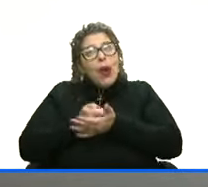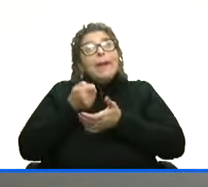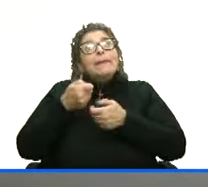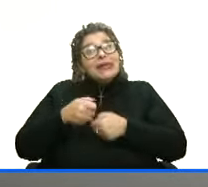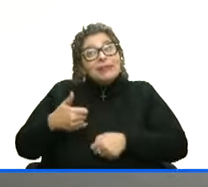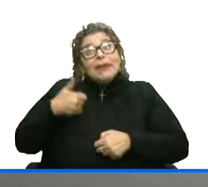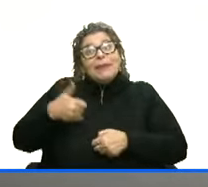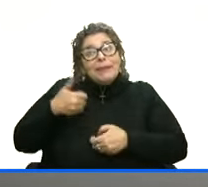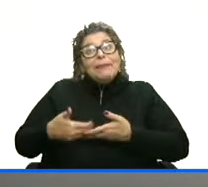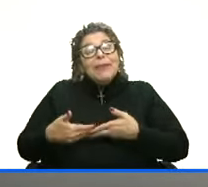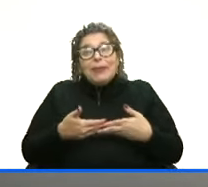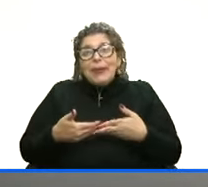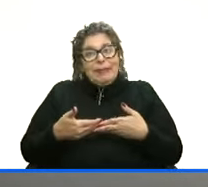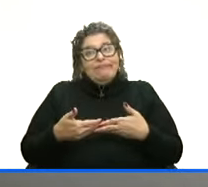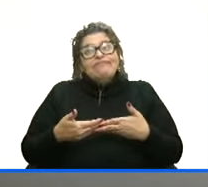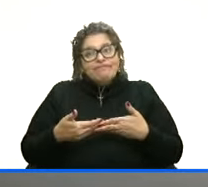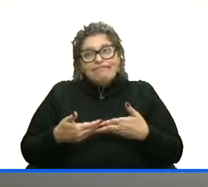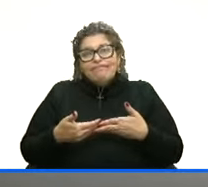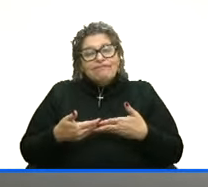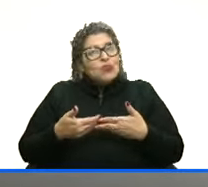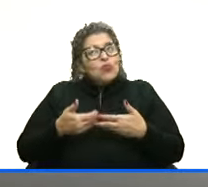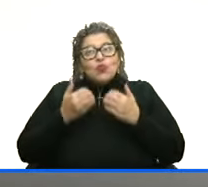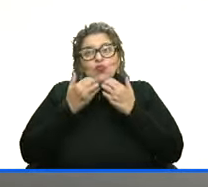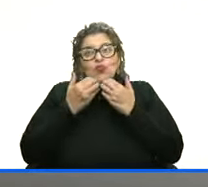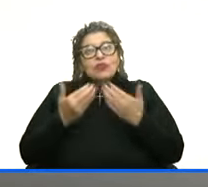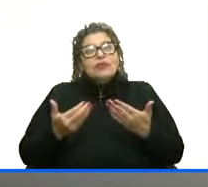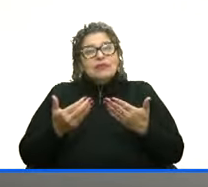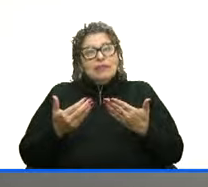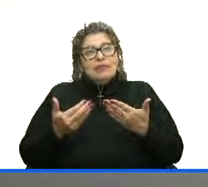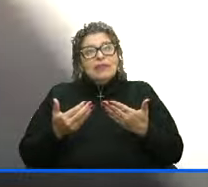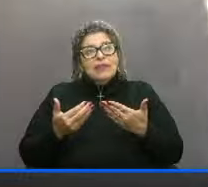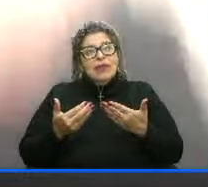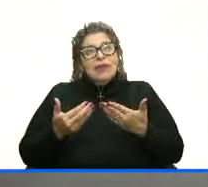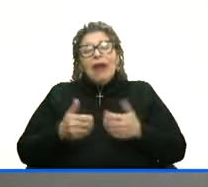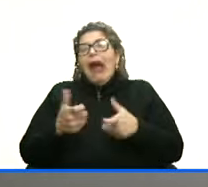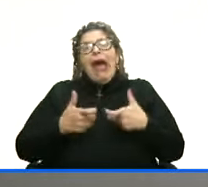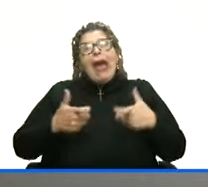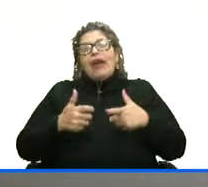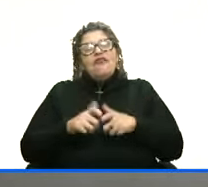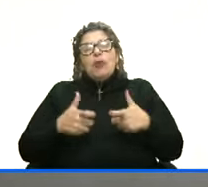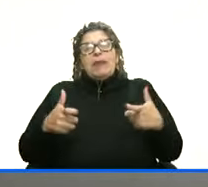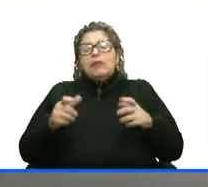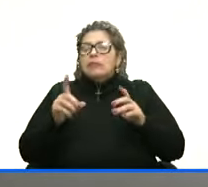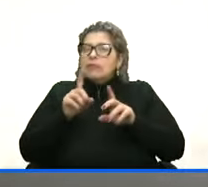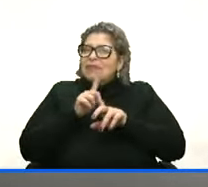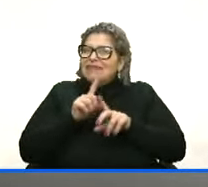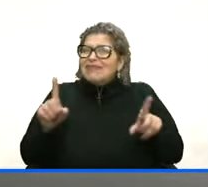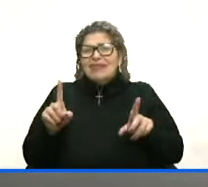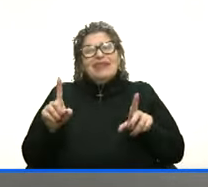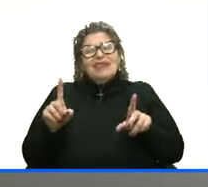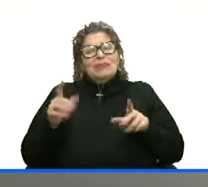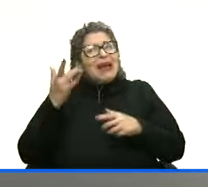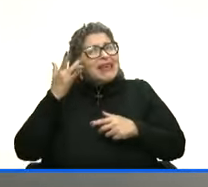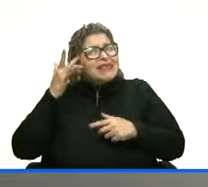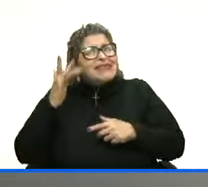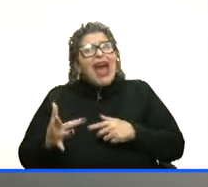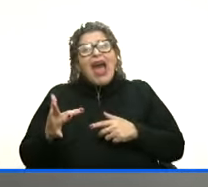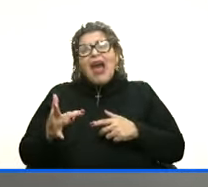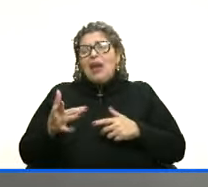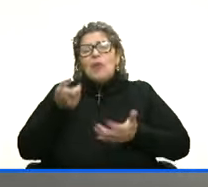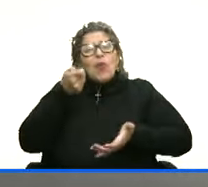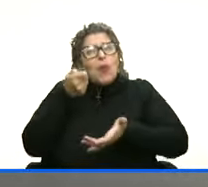faixa etária. Isso não pode passar sozinho, sabe? Agora nós vamos aumentar. Ok, só que ninguém sabe, não